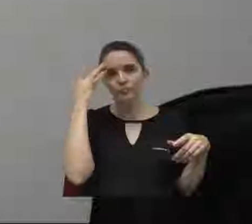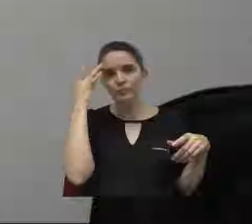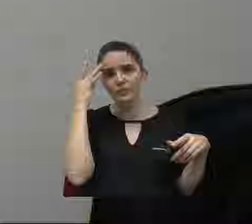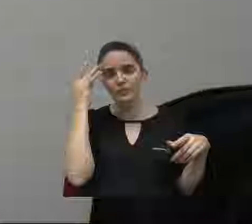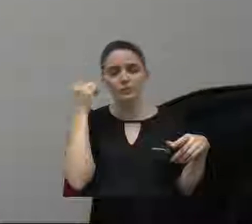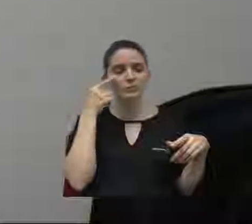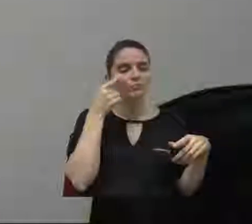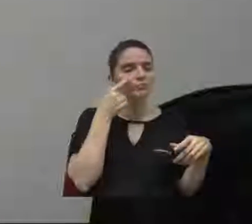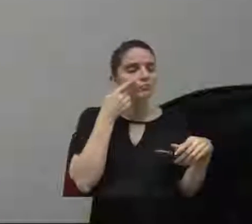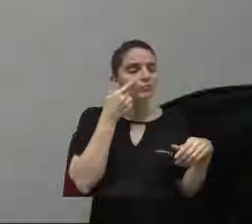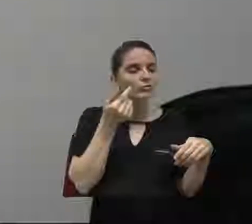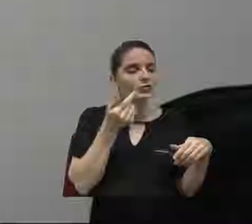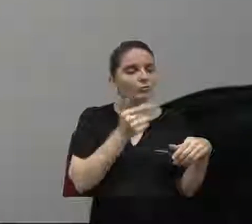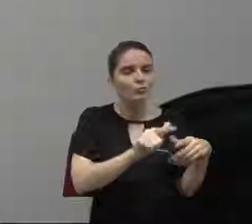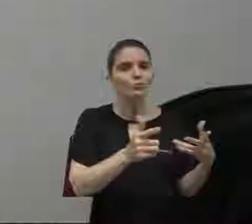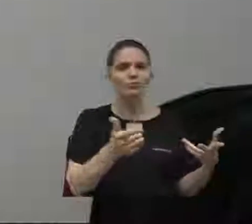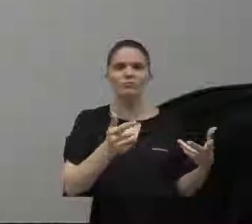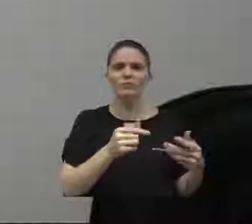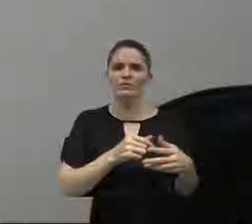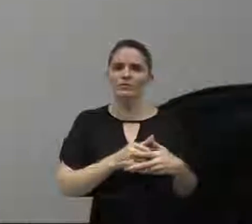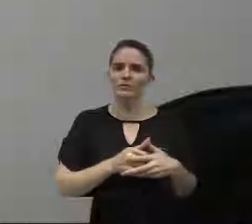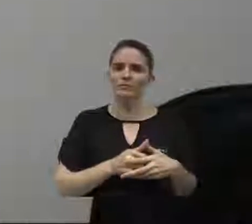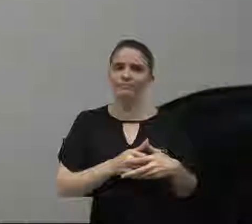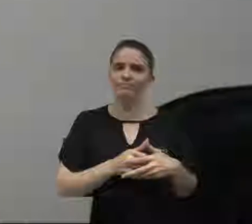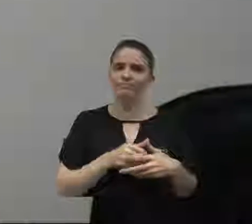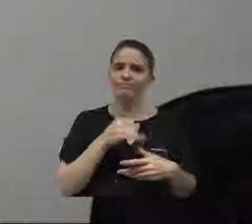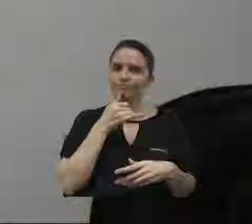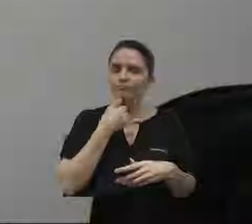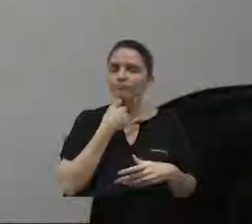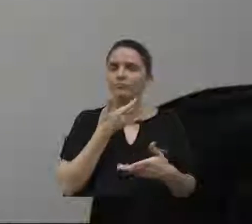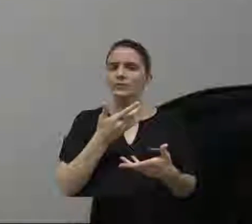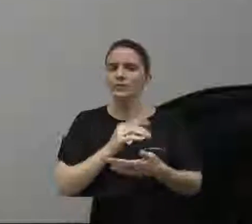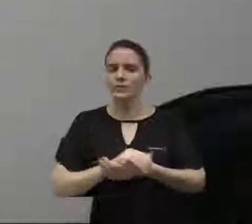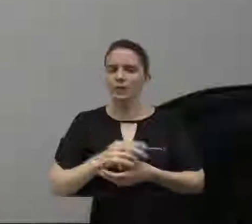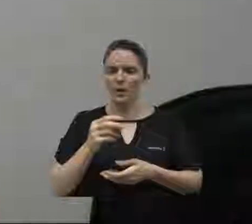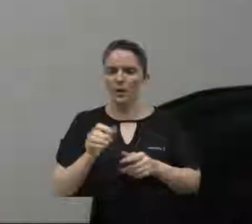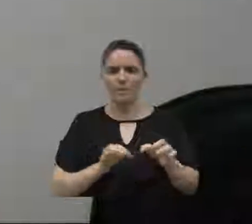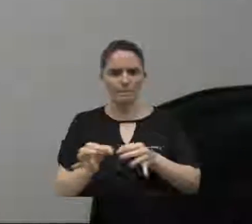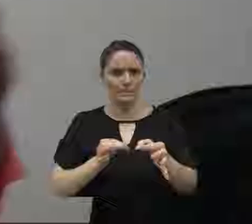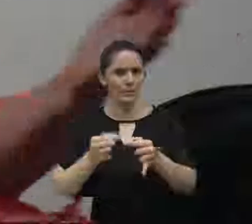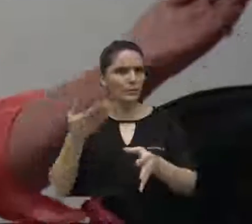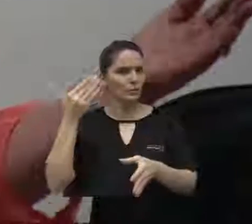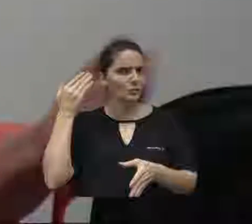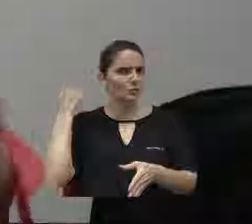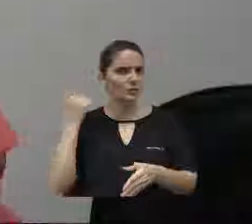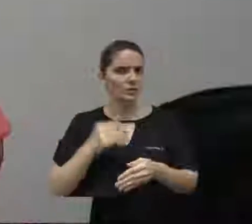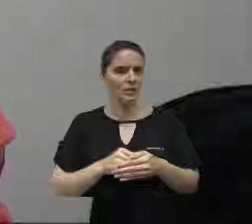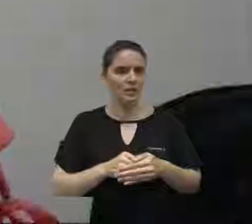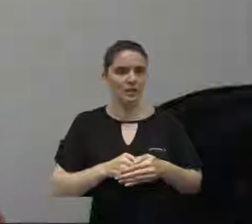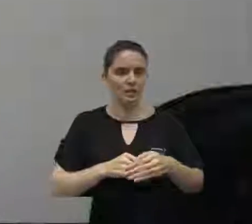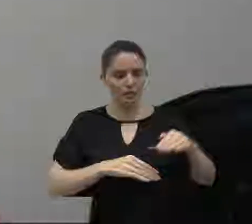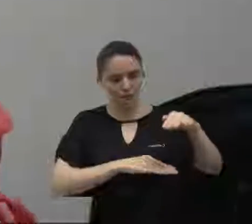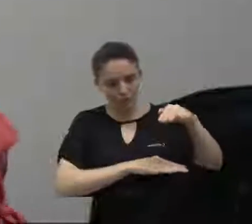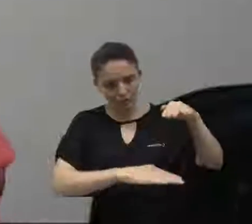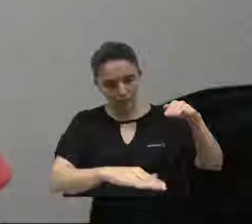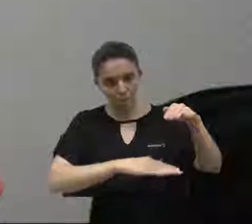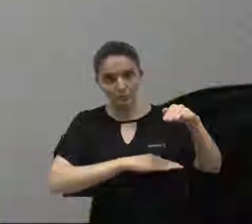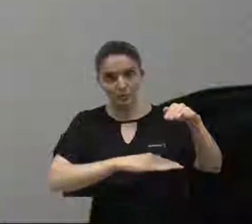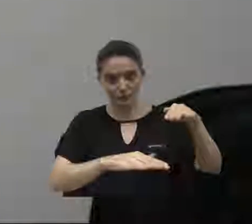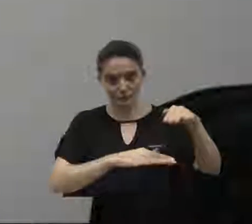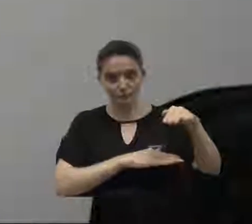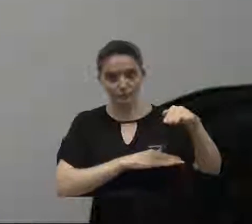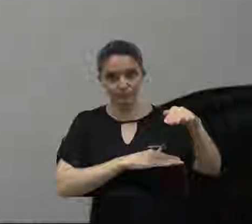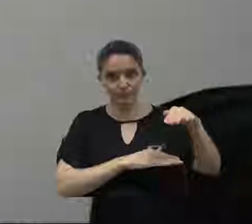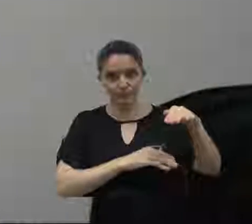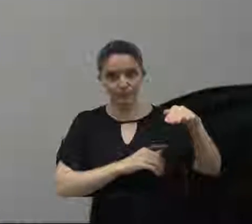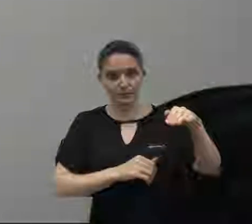lá. Lamentável nós temos, inclusive, isso já era um projeto antigo, daquela baixada ali, fazer exatamente, inclusive foi